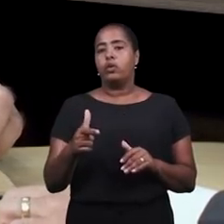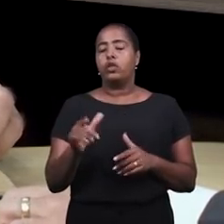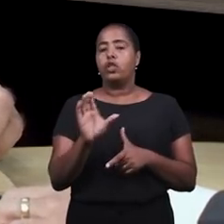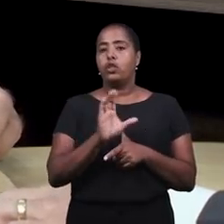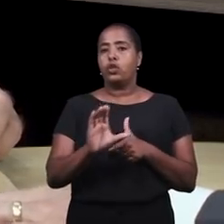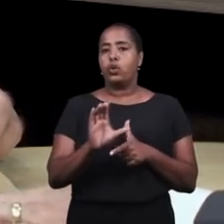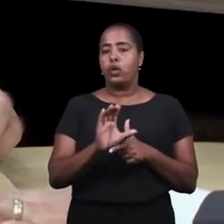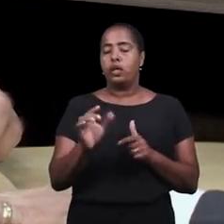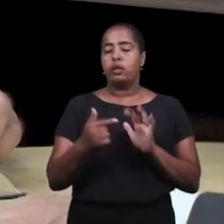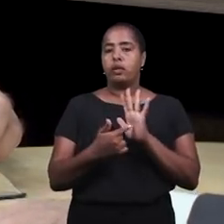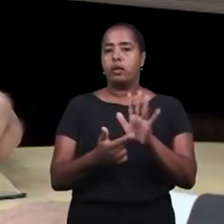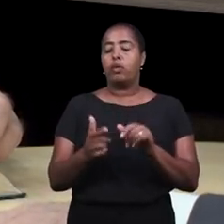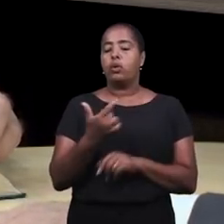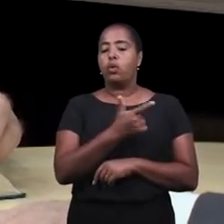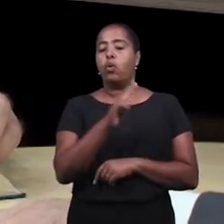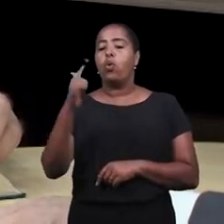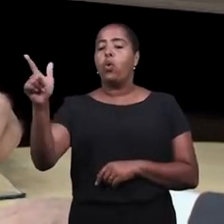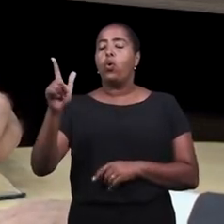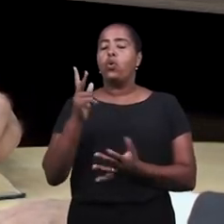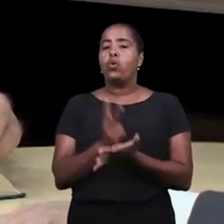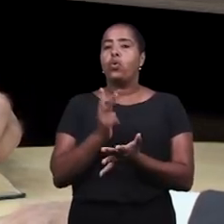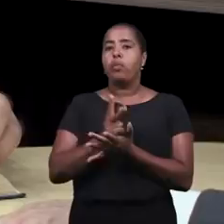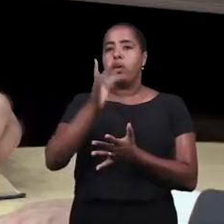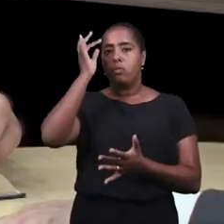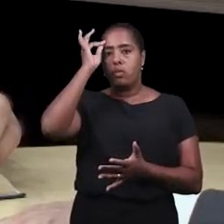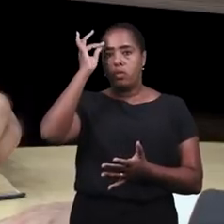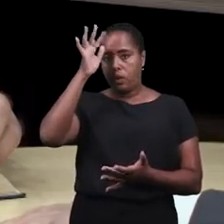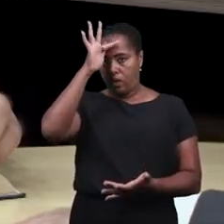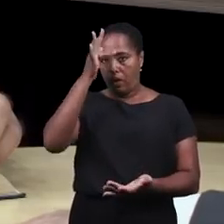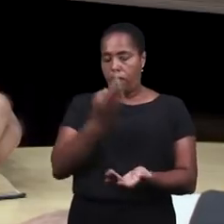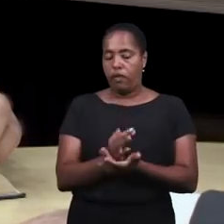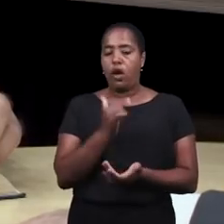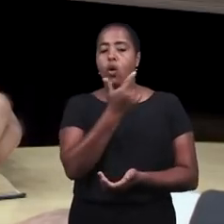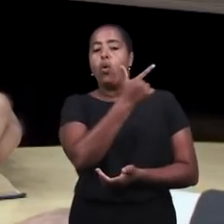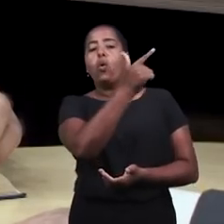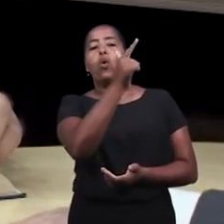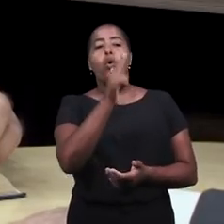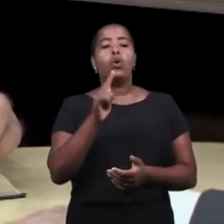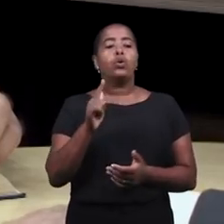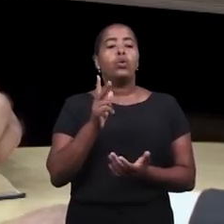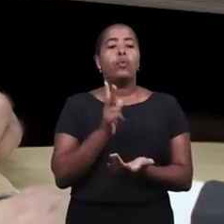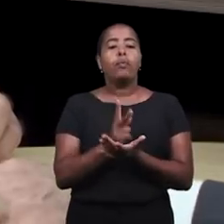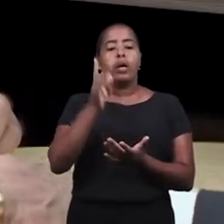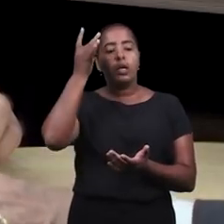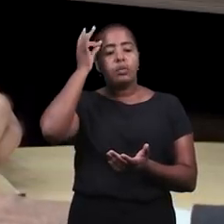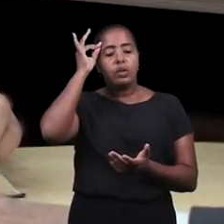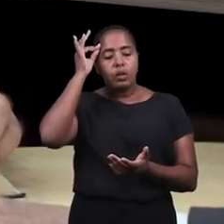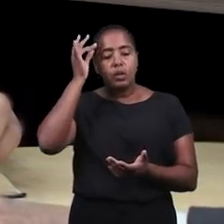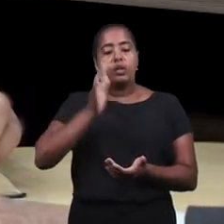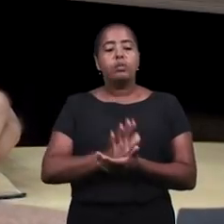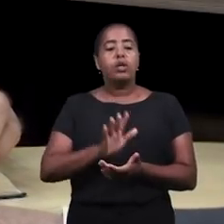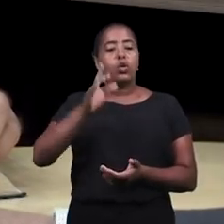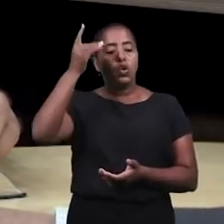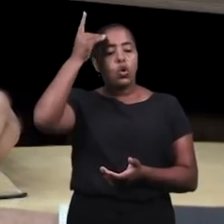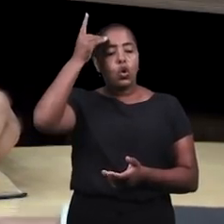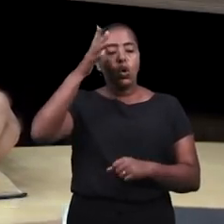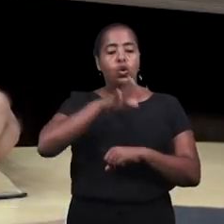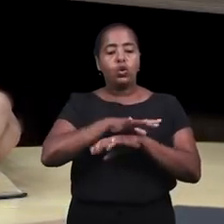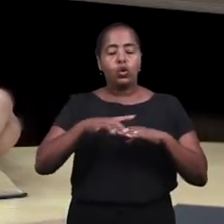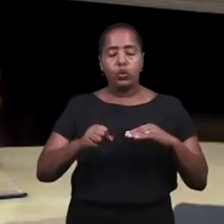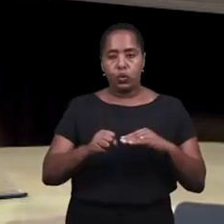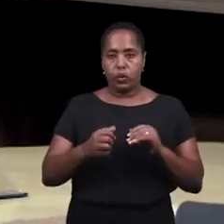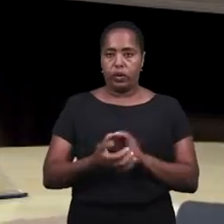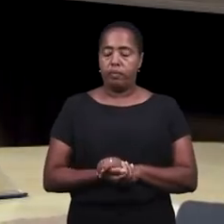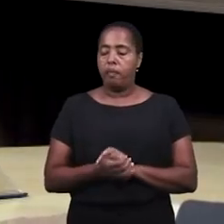Coríntios, que diz assim: E a outro pelo mesmo Espírito a fé, e a outro pelo mesmo Espírito os dons de